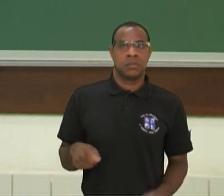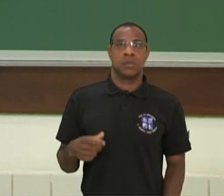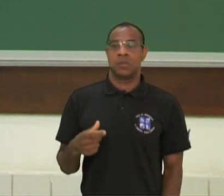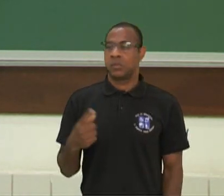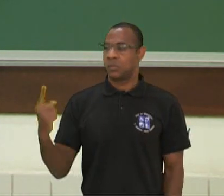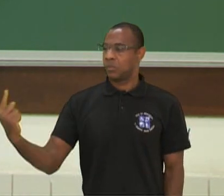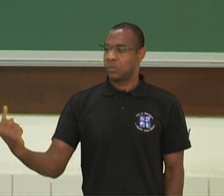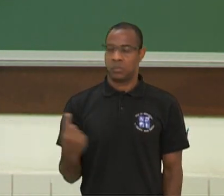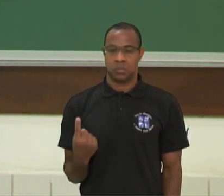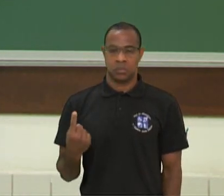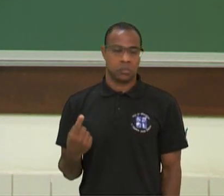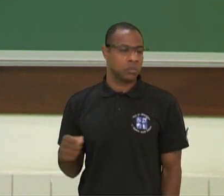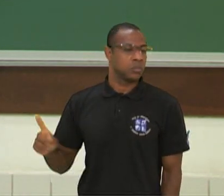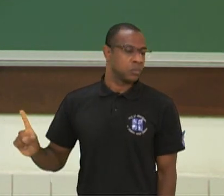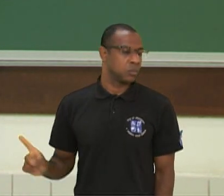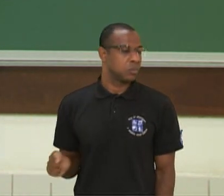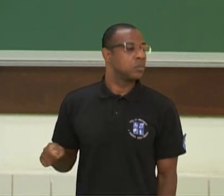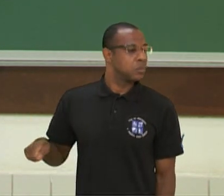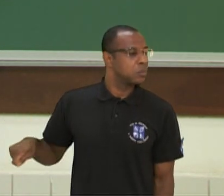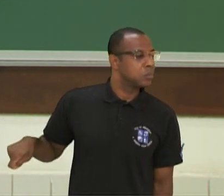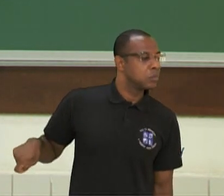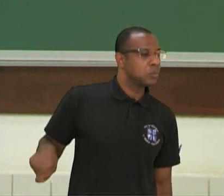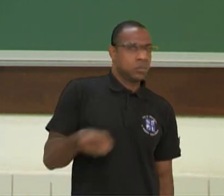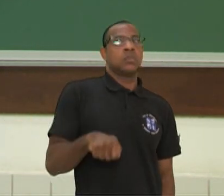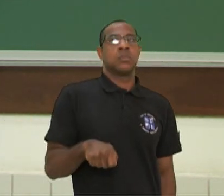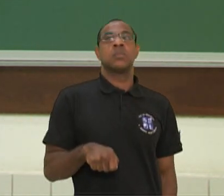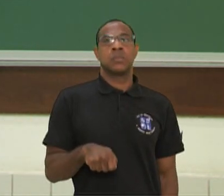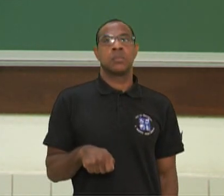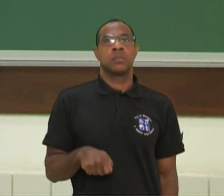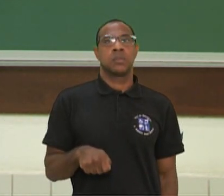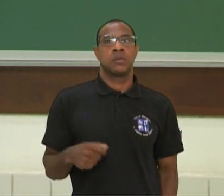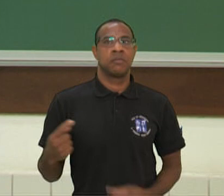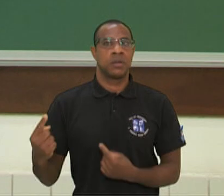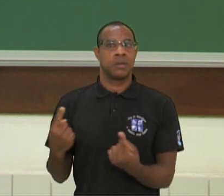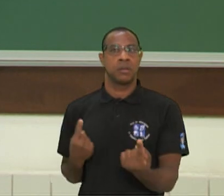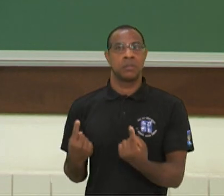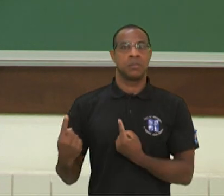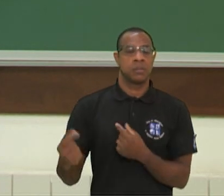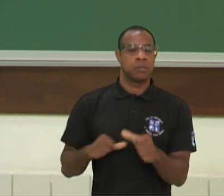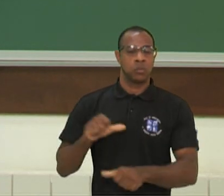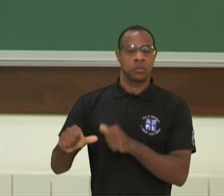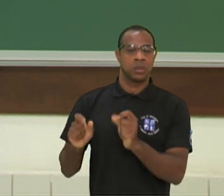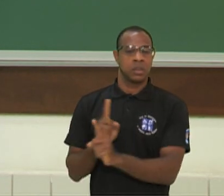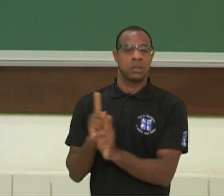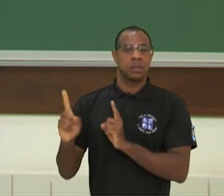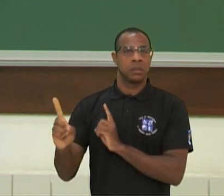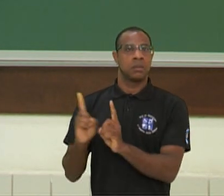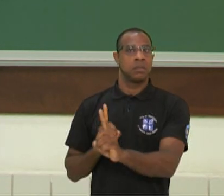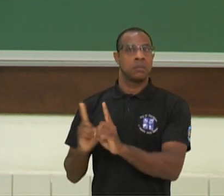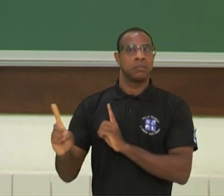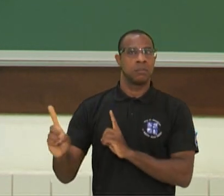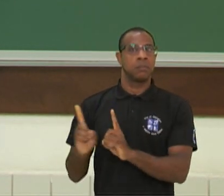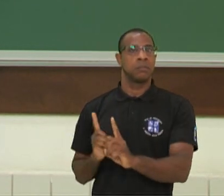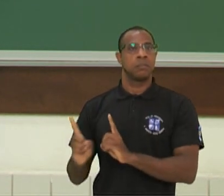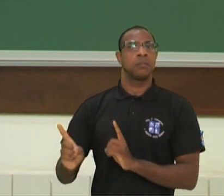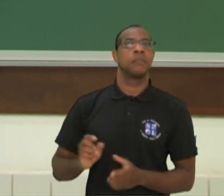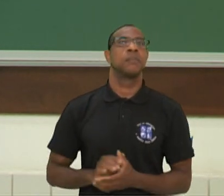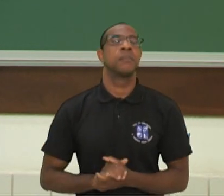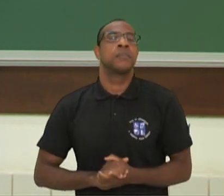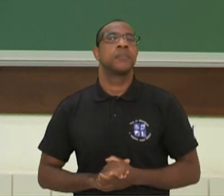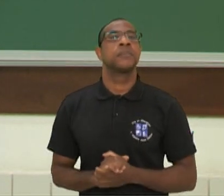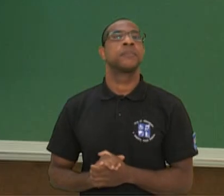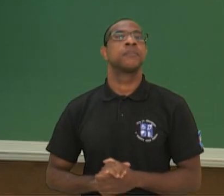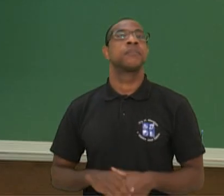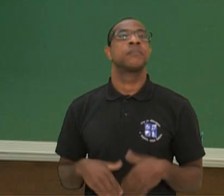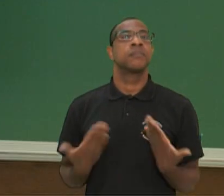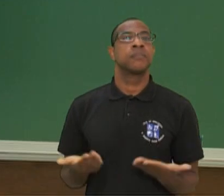que vai agora assumir a posição. Então sempre vai tendo essa alternância. E no caso do empate 10 a 10, cada atleta só saca uma